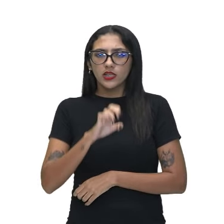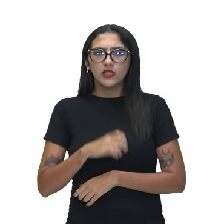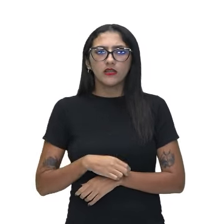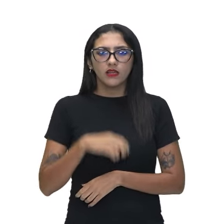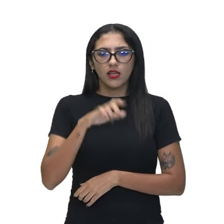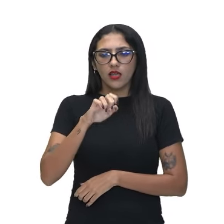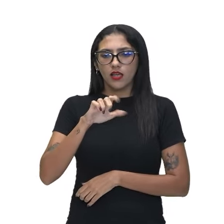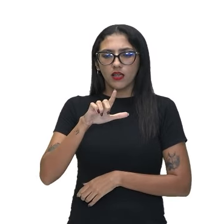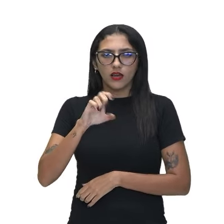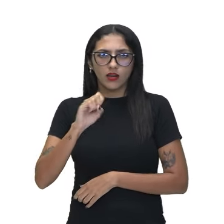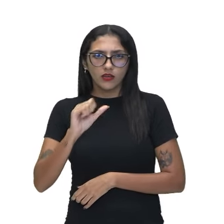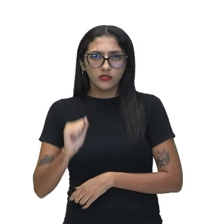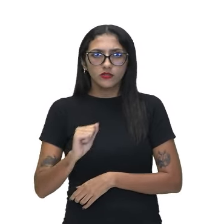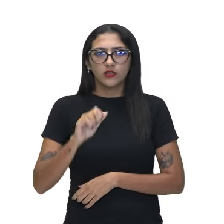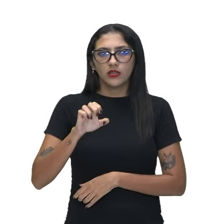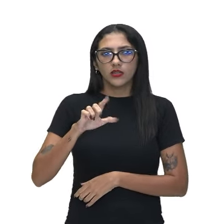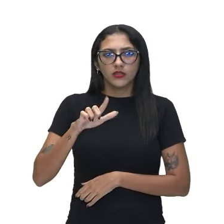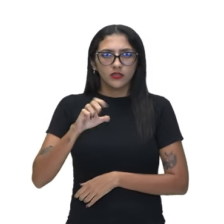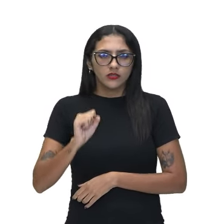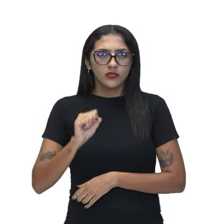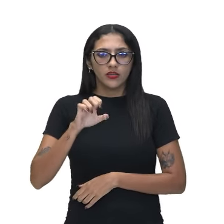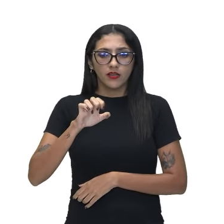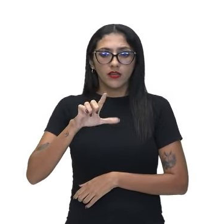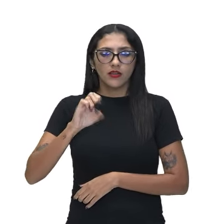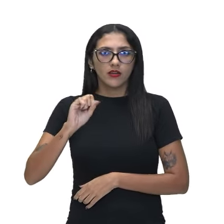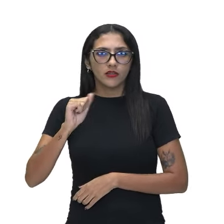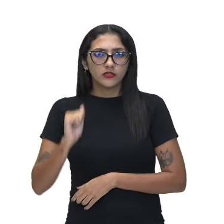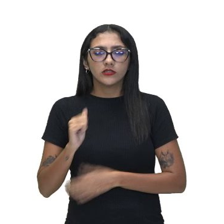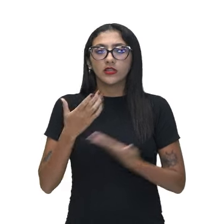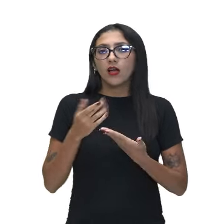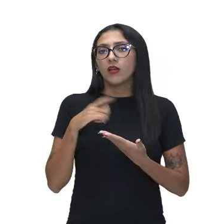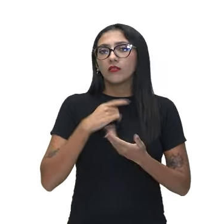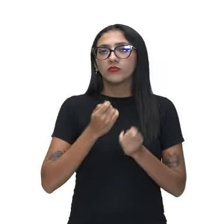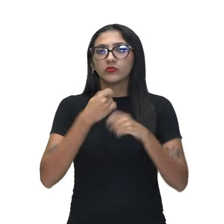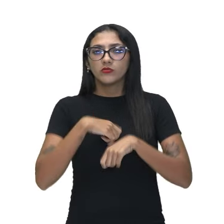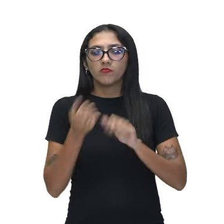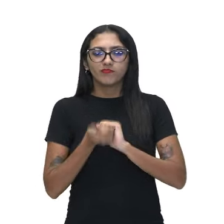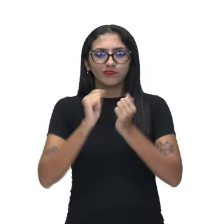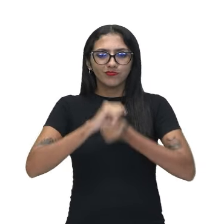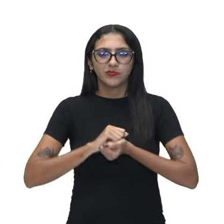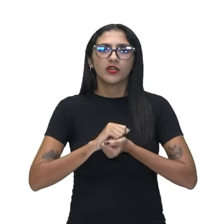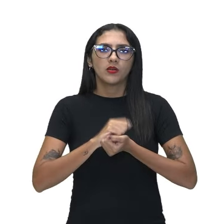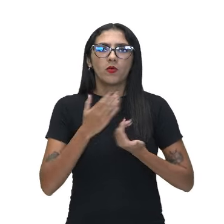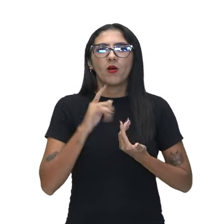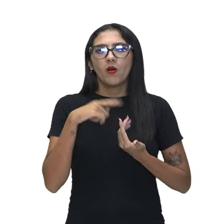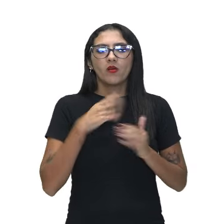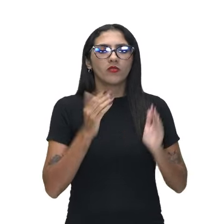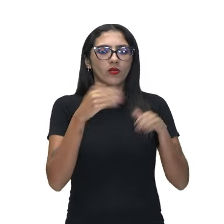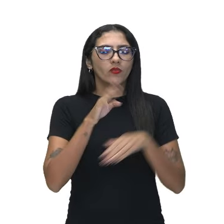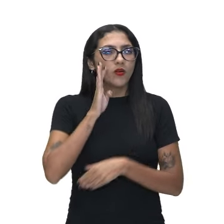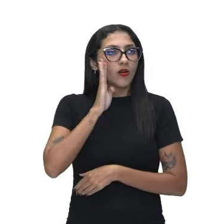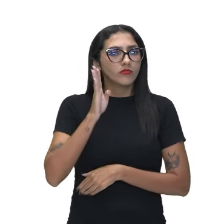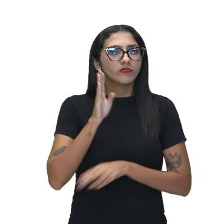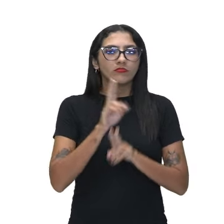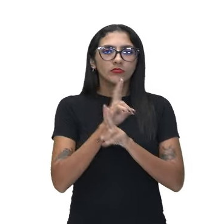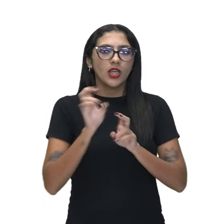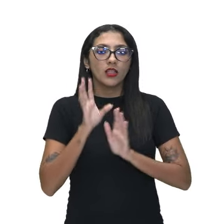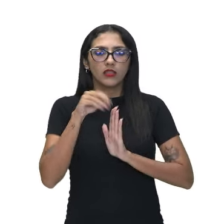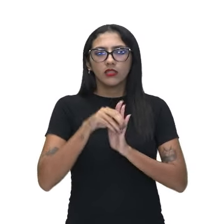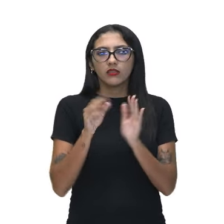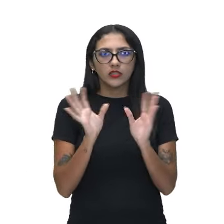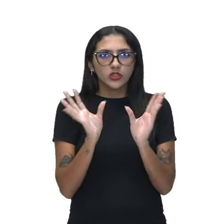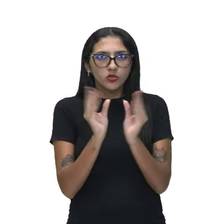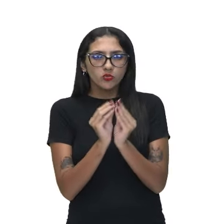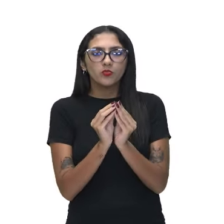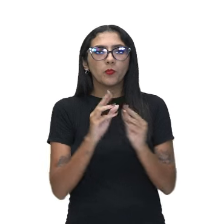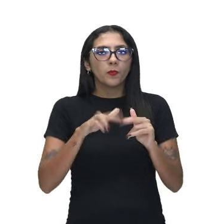porque é aquela questão de a pessoa da qual eu estou falando, ou seja, o assunto do qual eu estou tratando. Então, é o